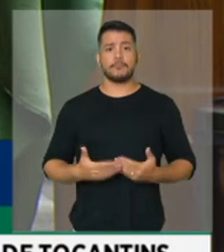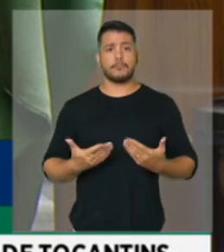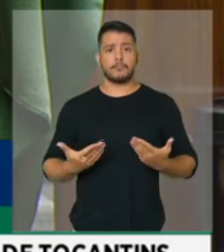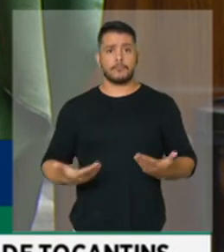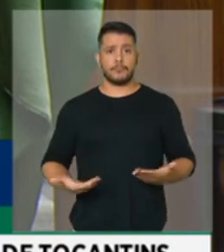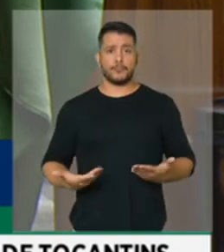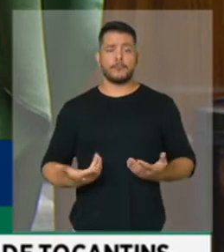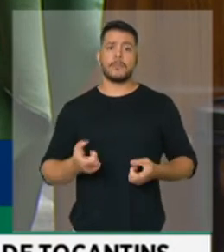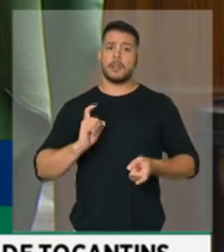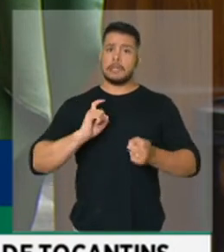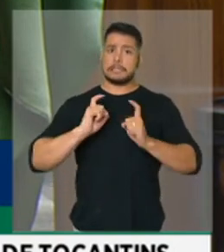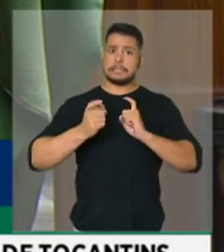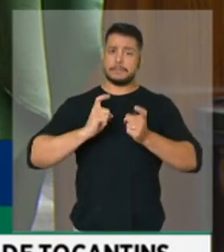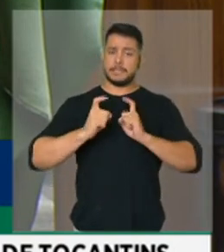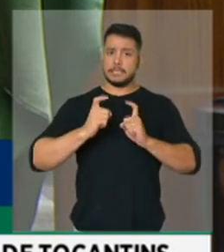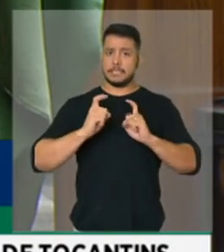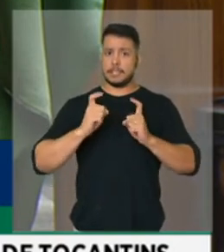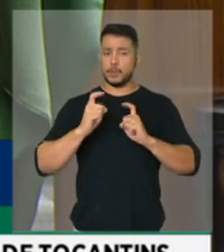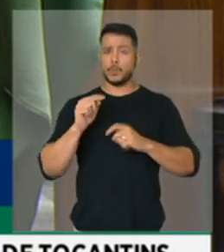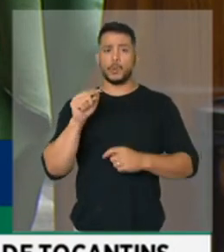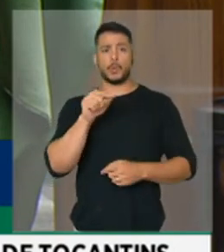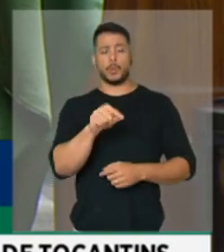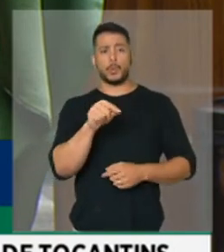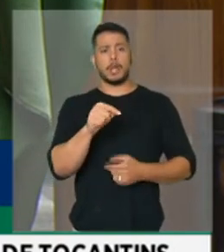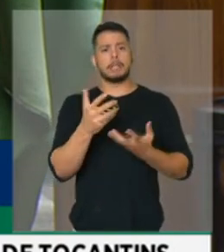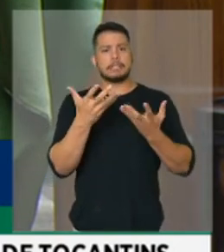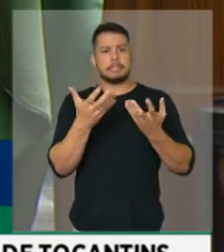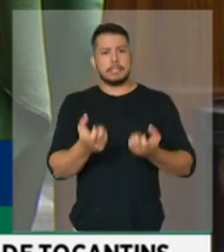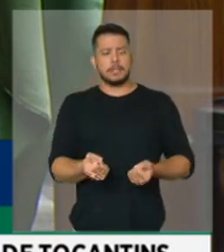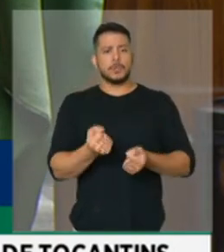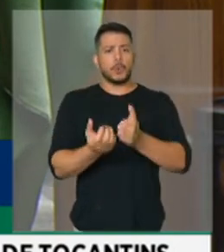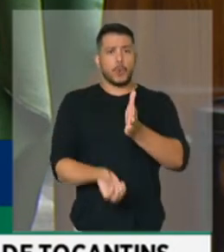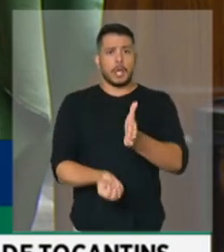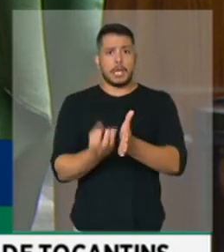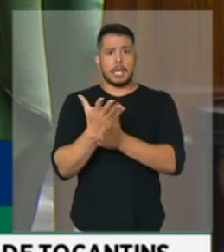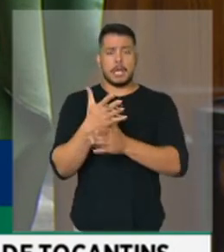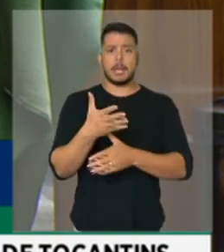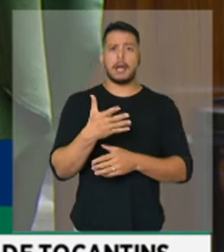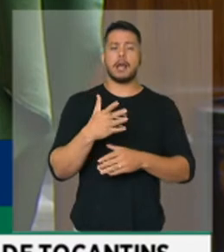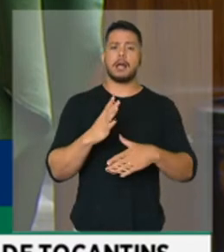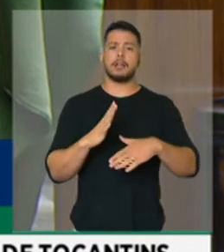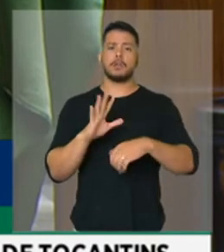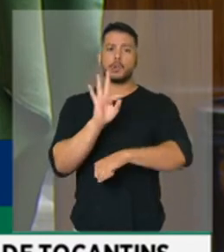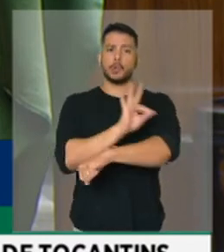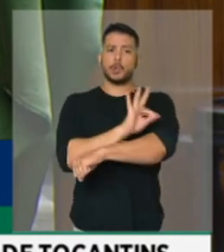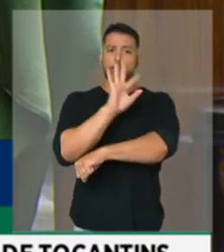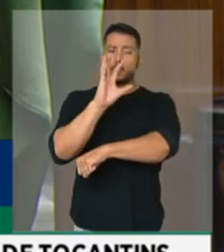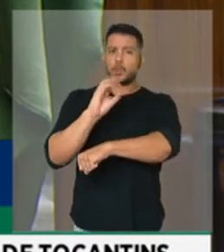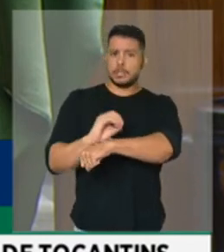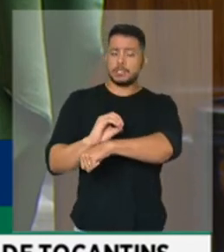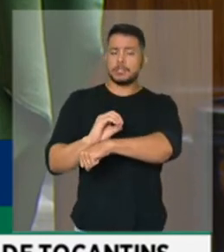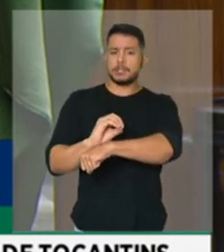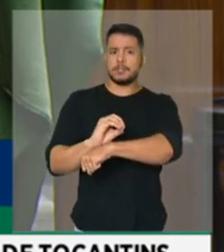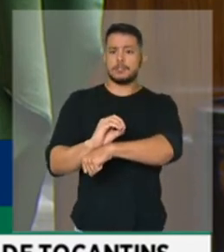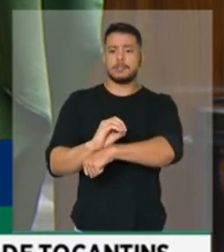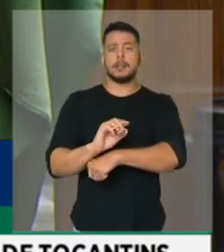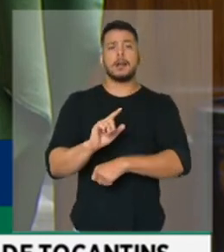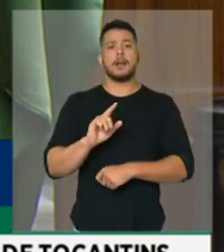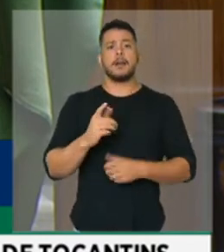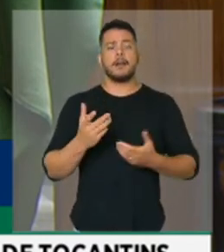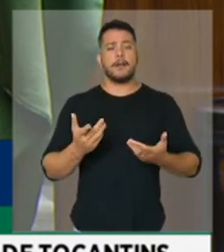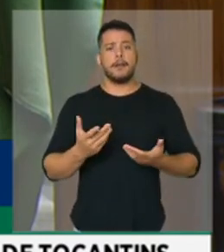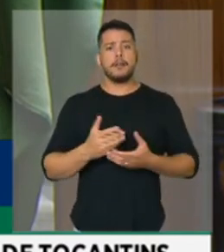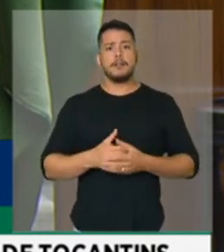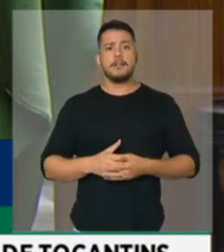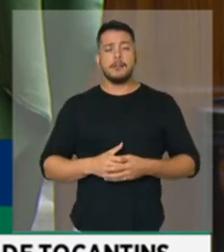administradores e servidores públicos que aceitaram o desafio de construir um novo Estado, da fundação até a laje, como se diz no popular,